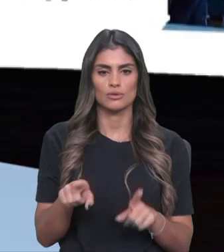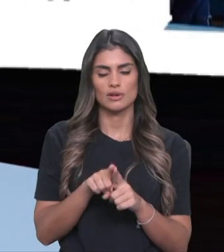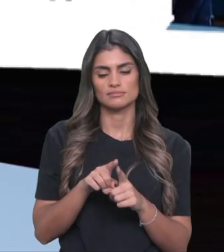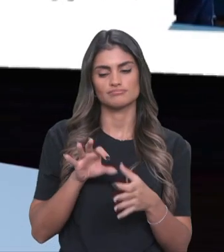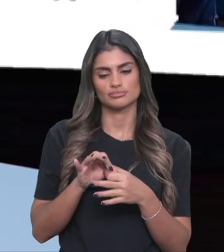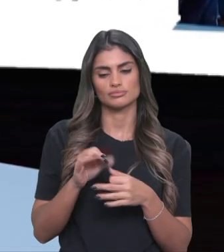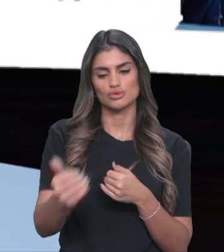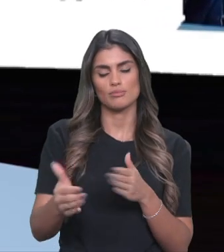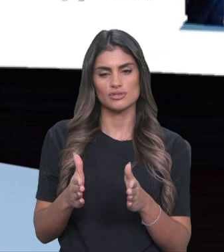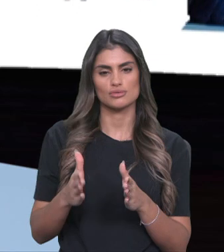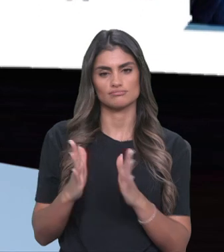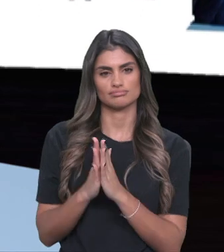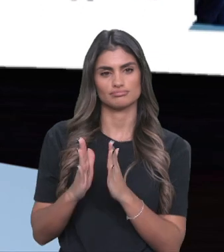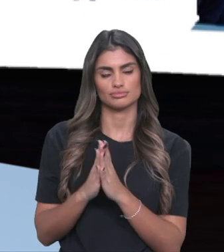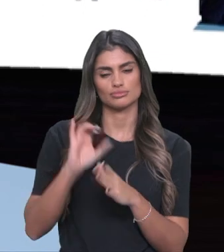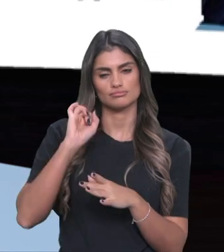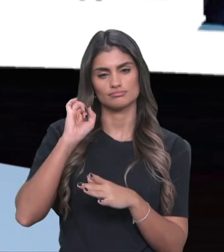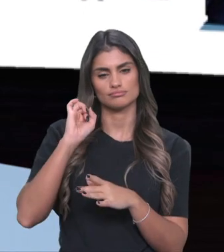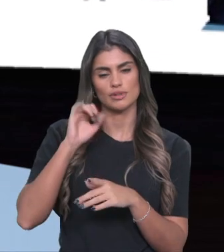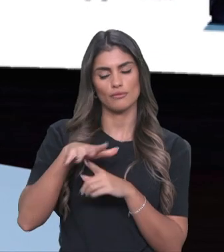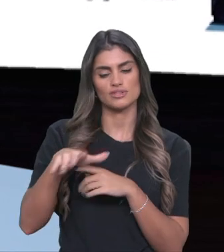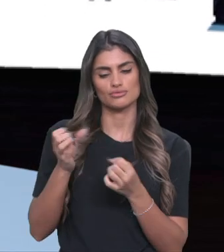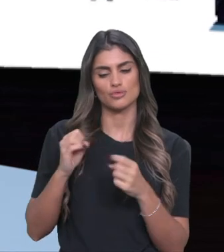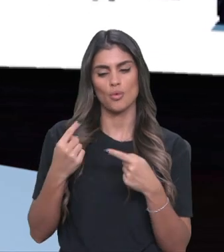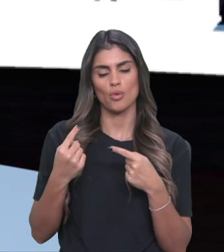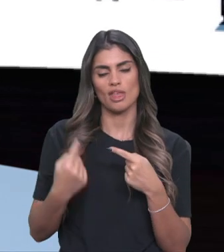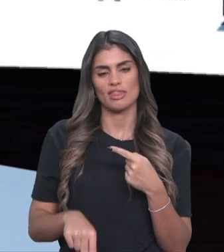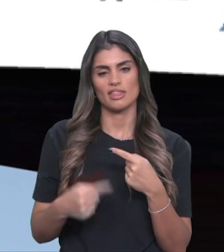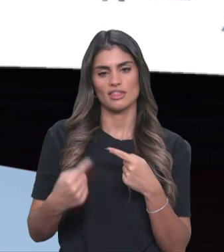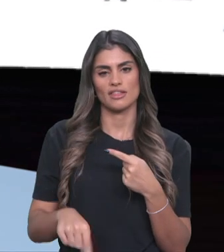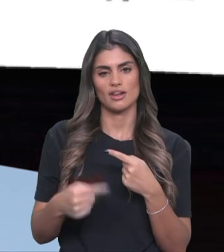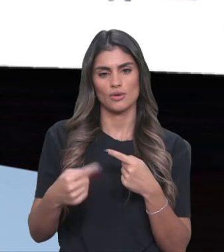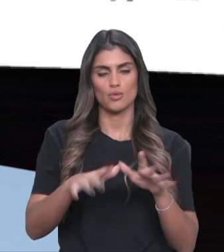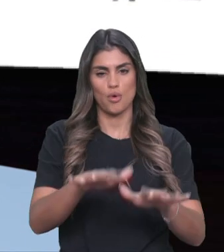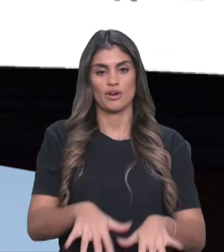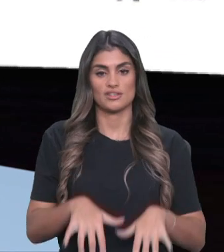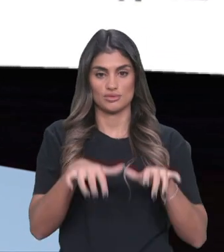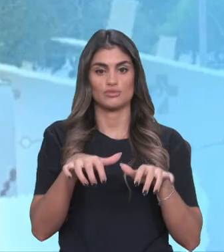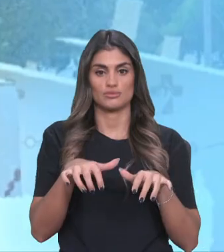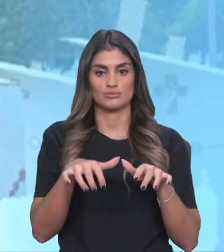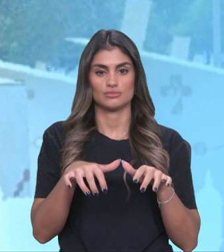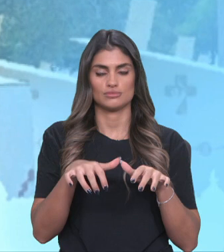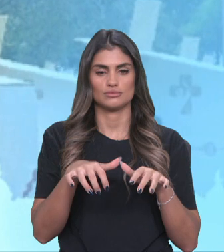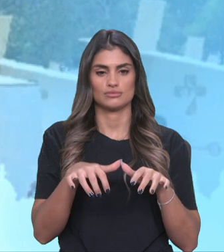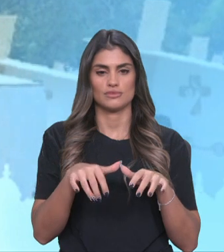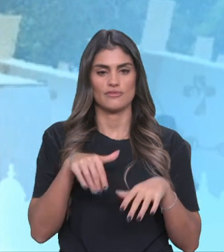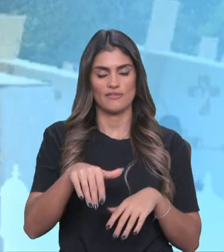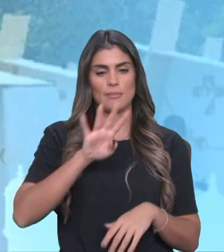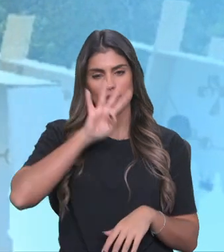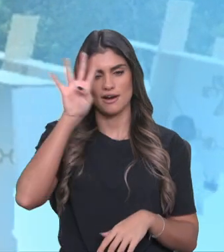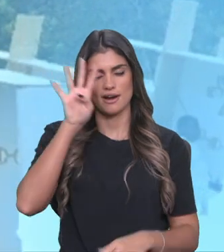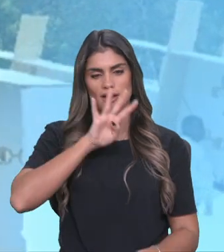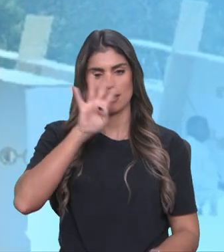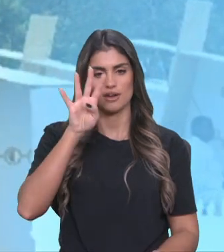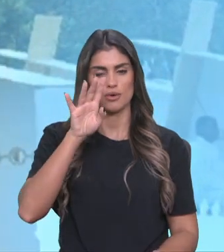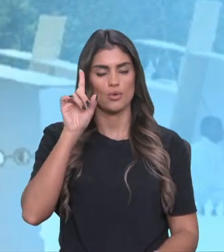culto, sem consequências depois no cotidiano. O Congresso Eucarístico, que vai acontecer em Braga a partir do final de maio, 31, 1 e 2